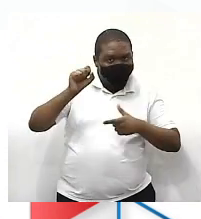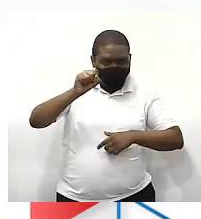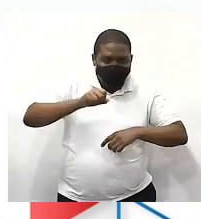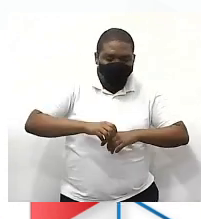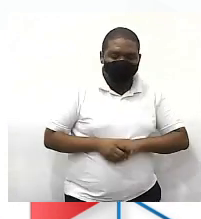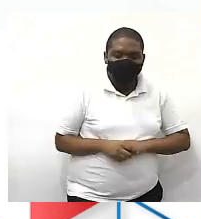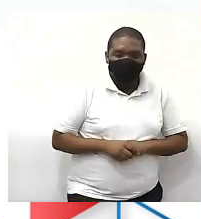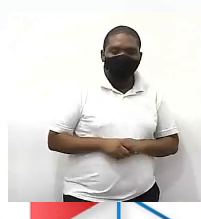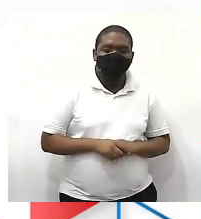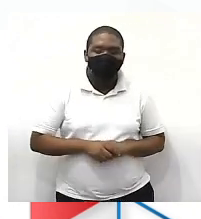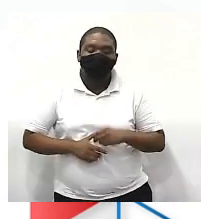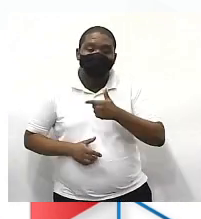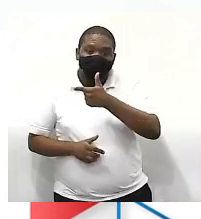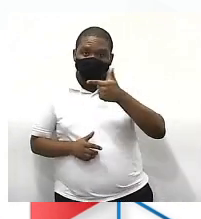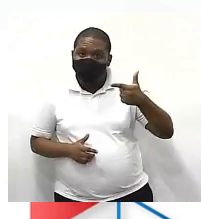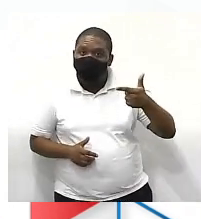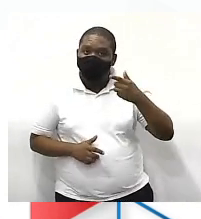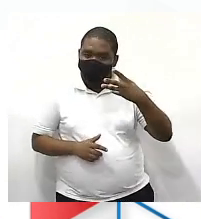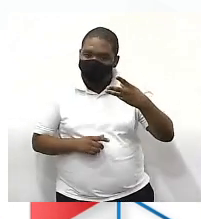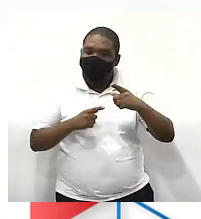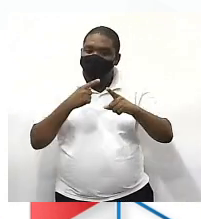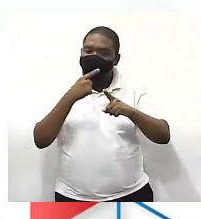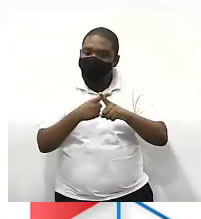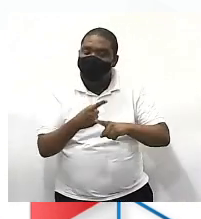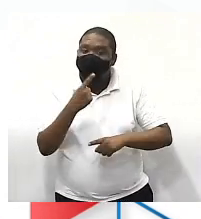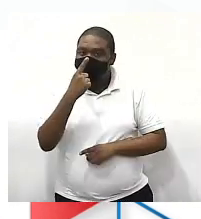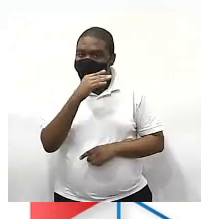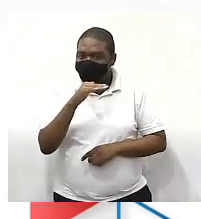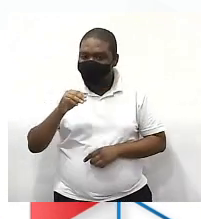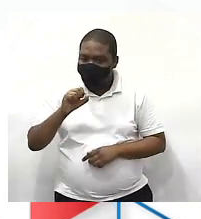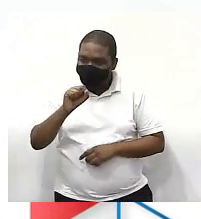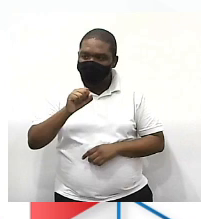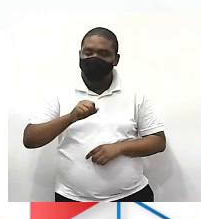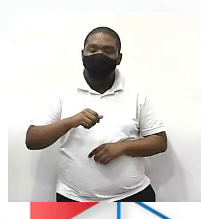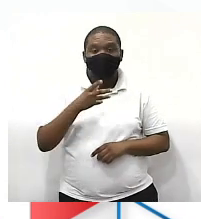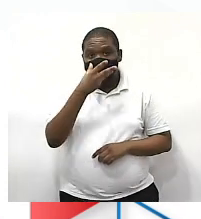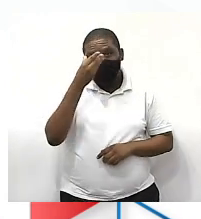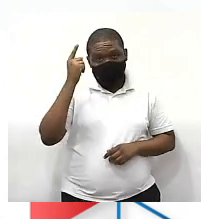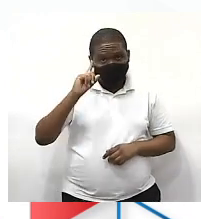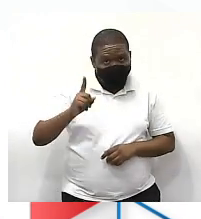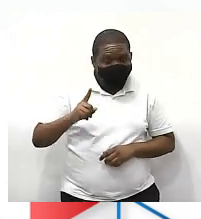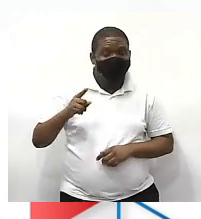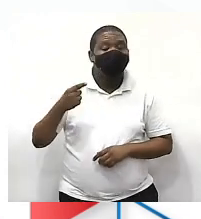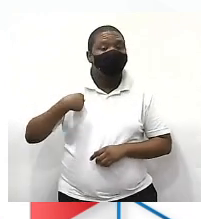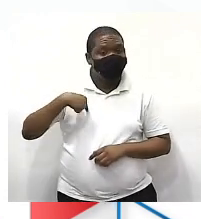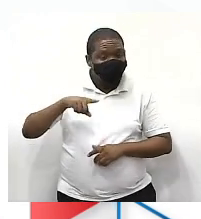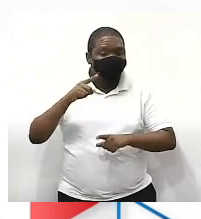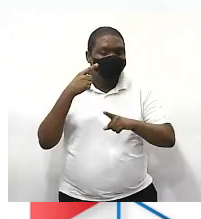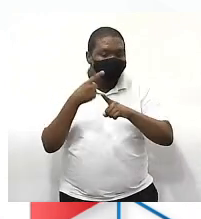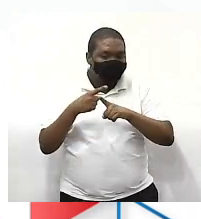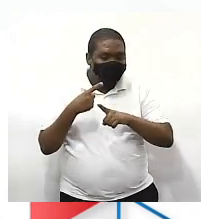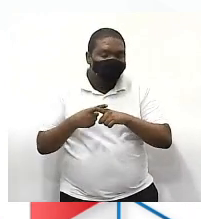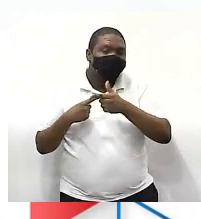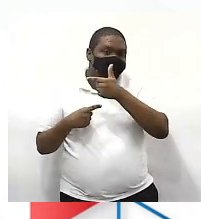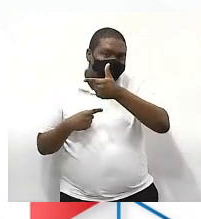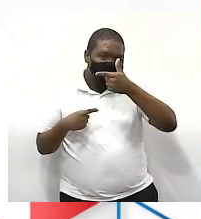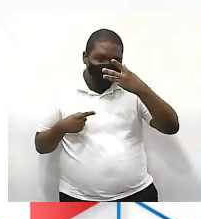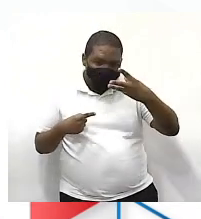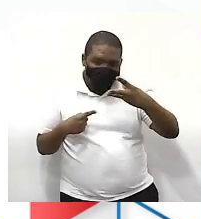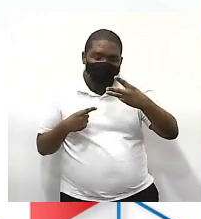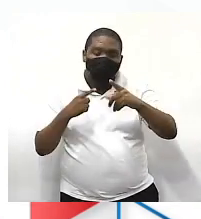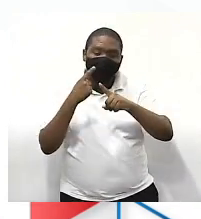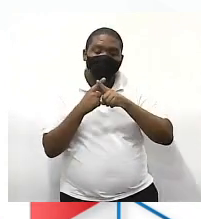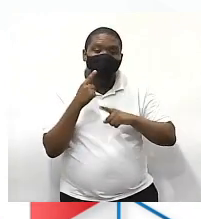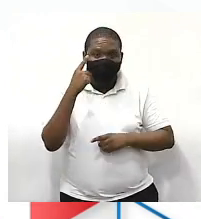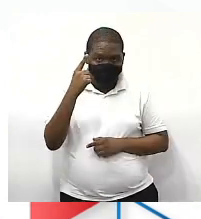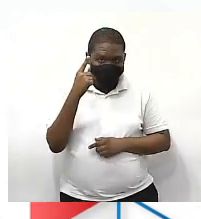Ó, 224 vezes 1/8. Aí não esquece, ó, eu vou multiplicar 224 por 1,